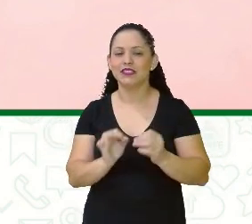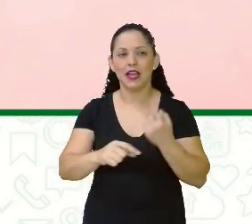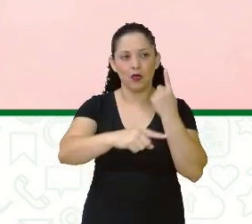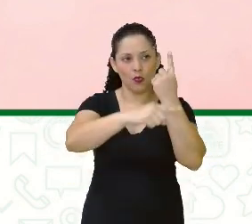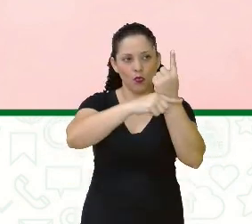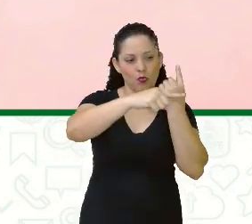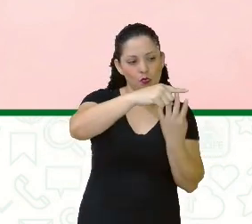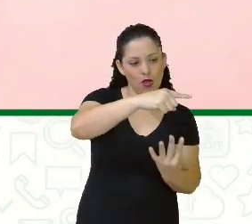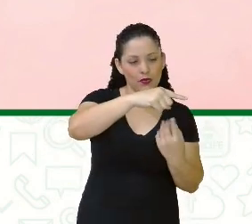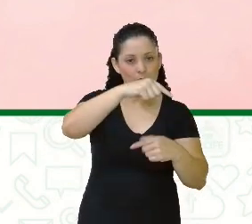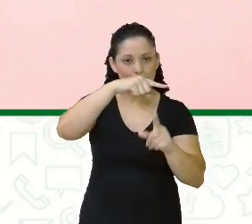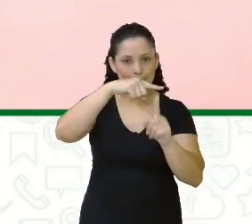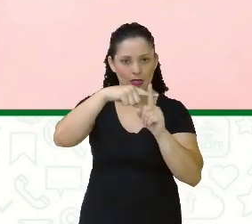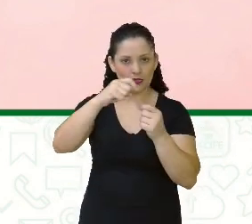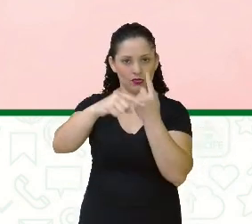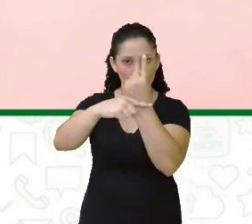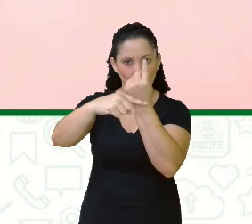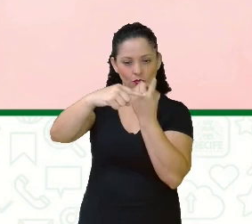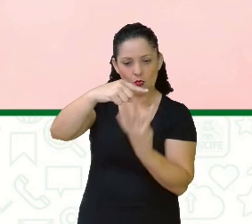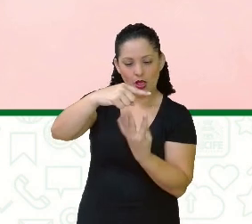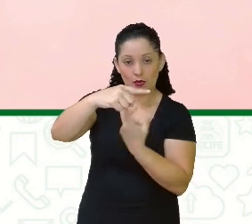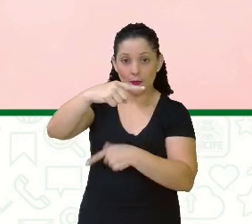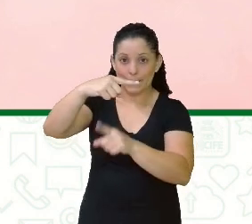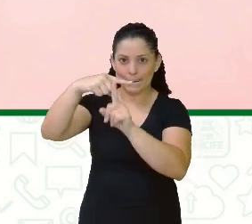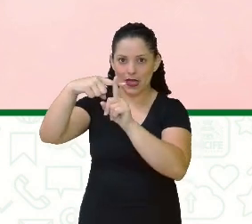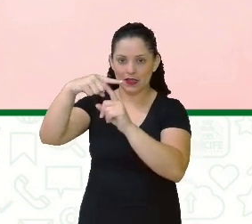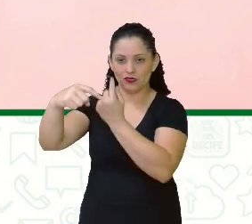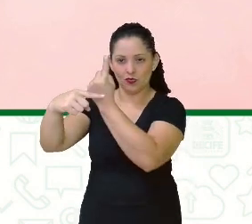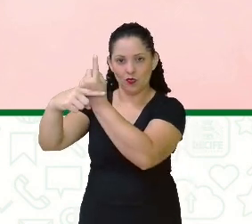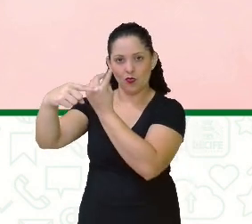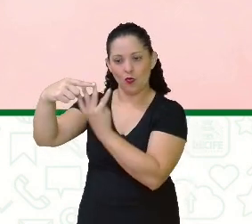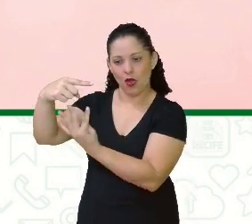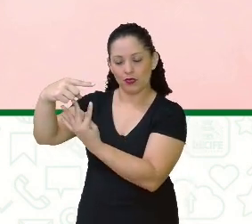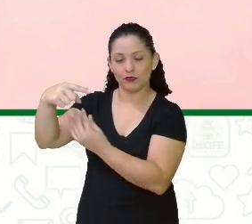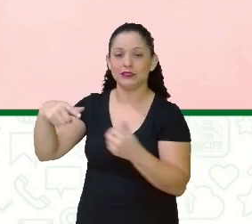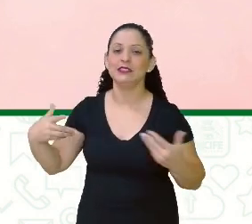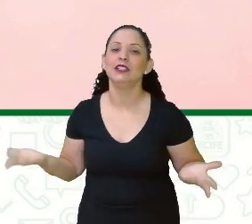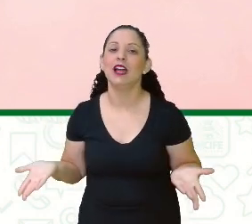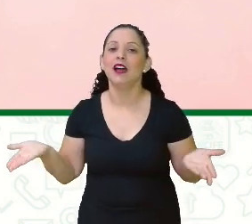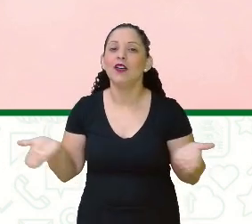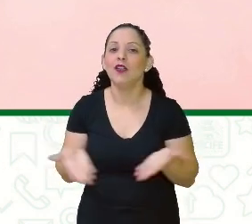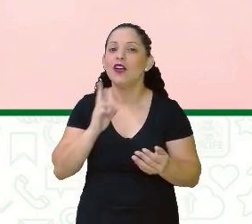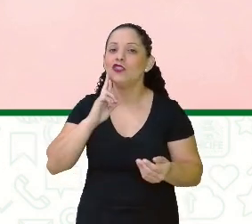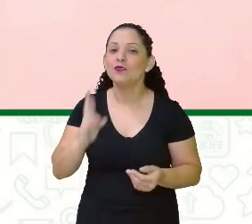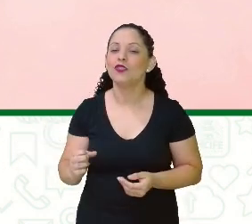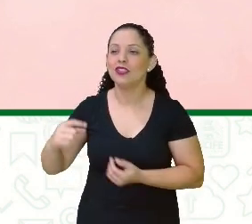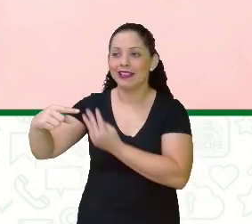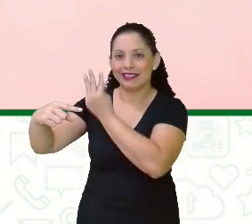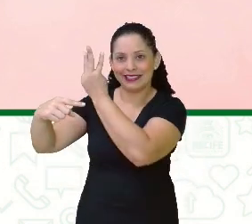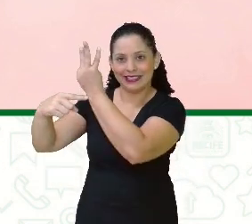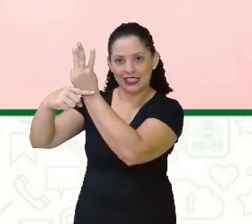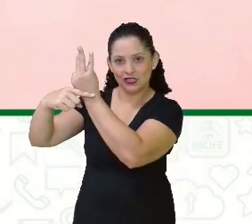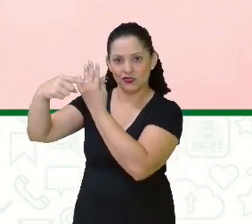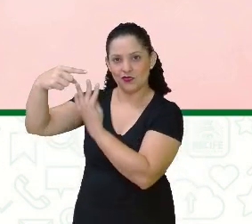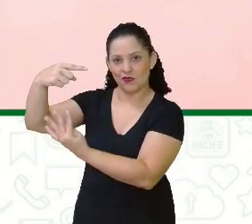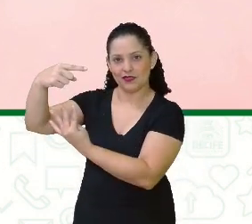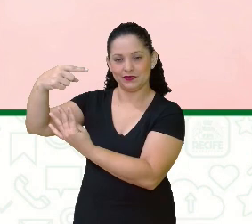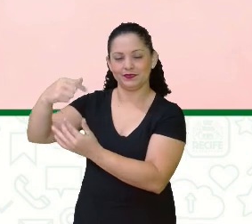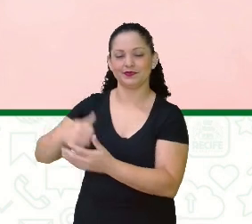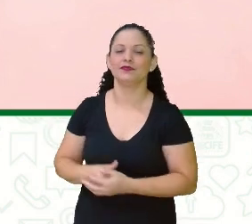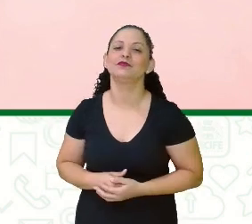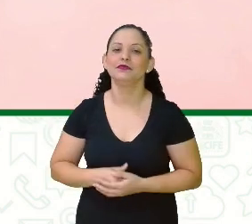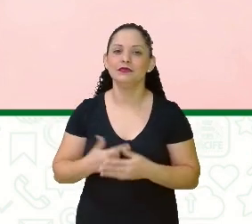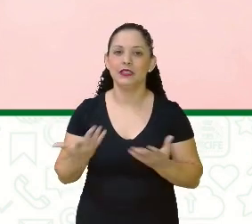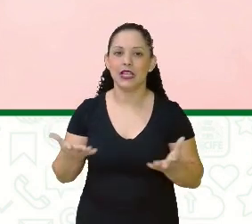mais 1/4 mais 1/4. E vai me dar 3/4. E percebe que eu ponho numa caixa os